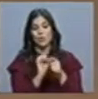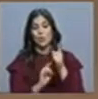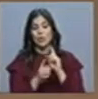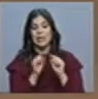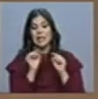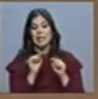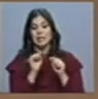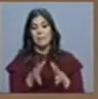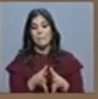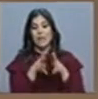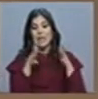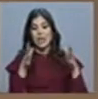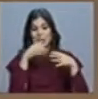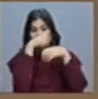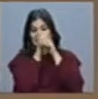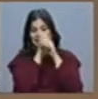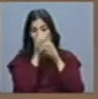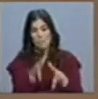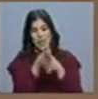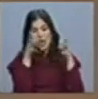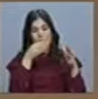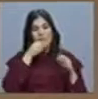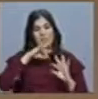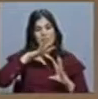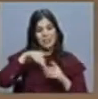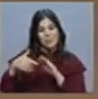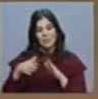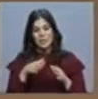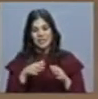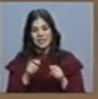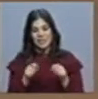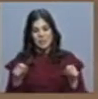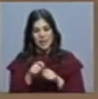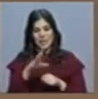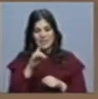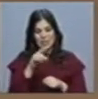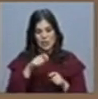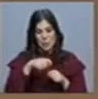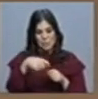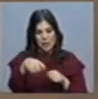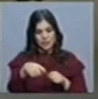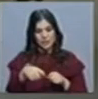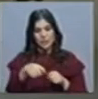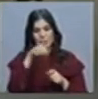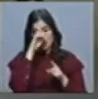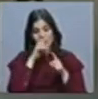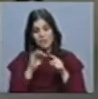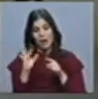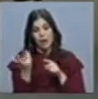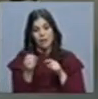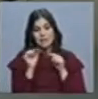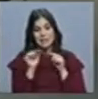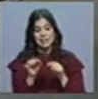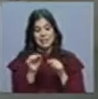é o maior telescópio à face da Terra, com um diâmetro aproximadamente de 16 metros. Para que isto acontecesse com